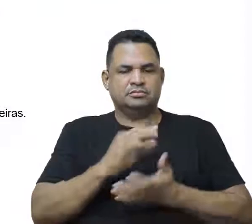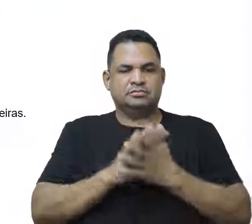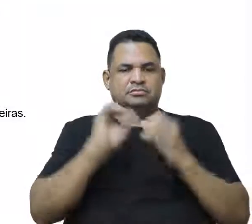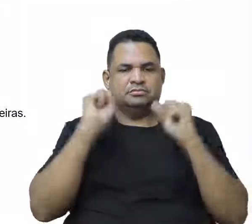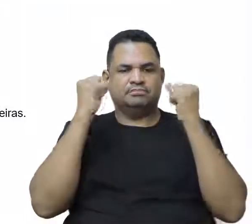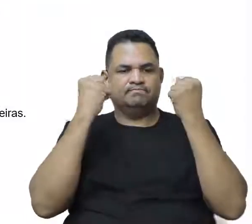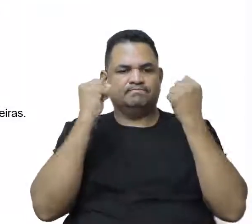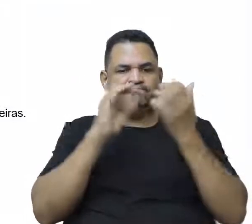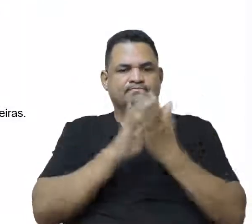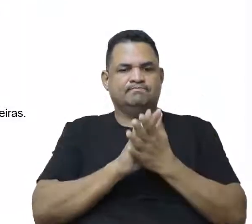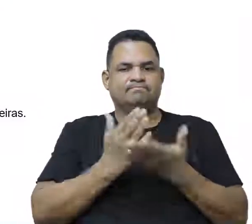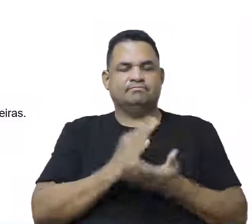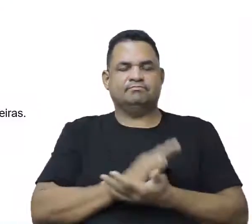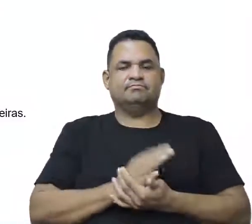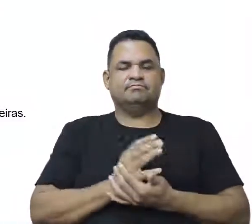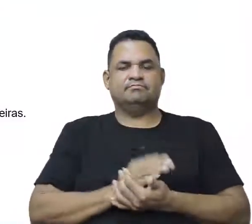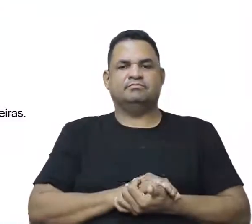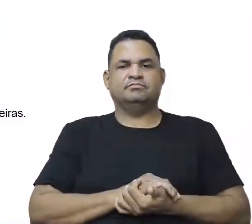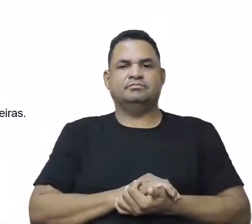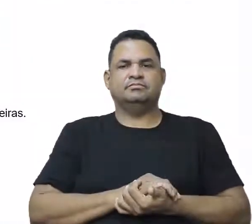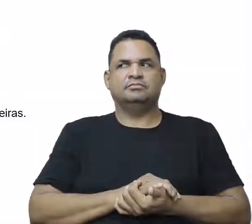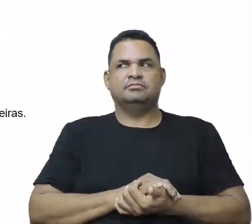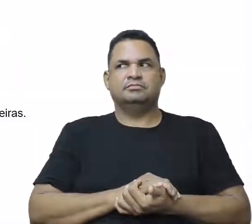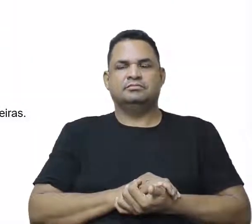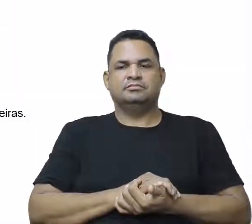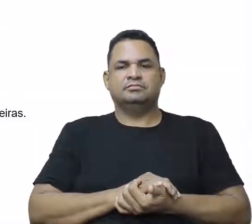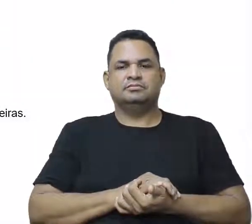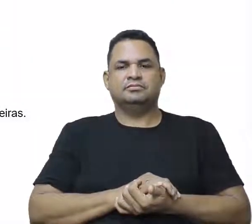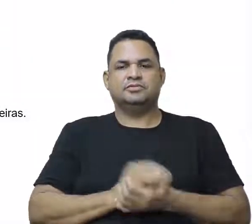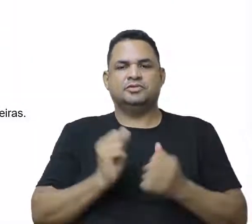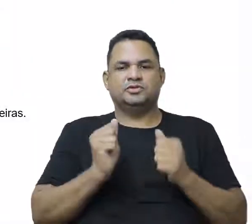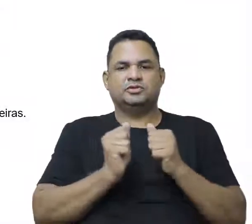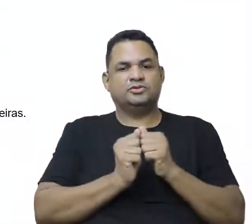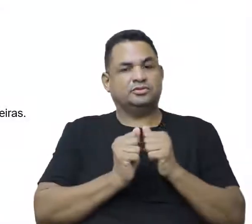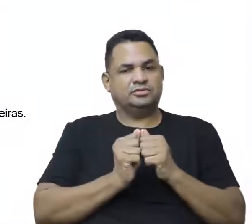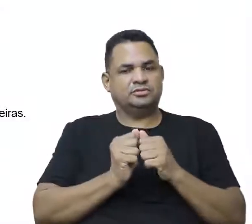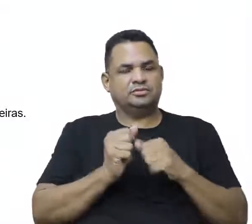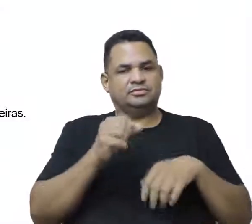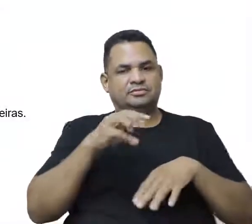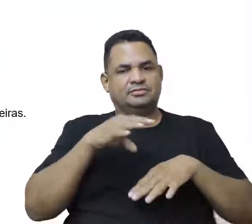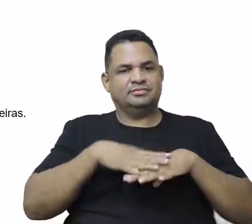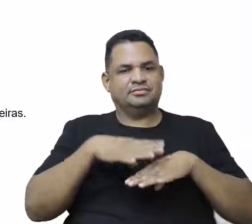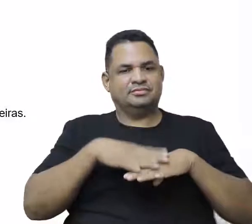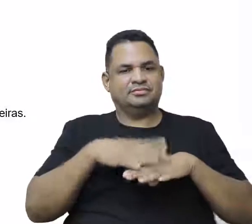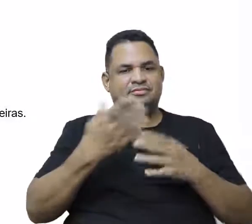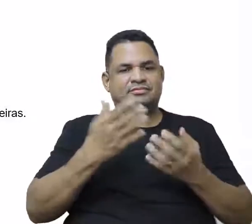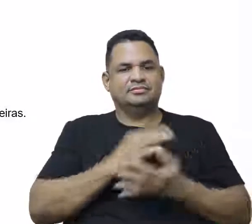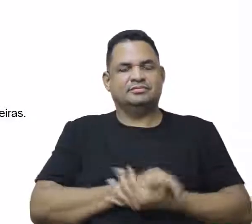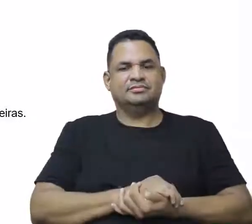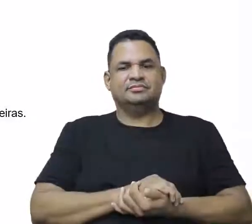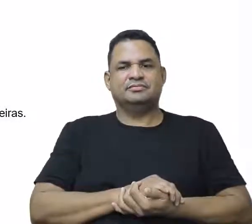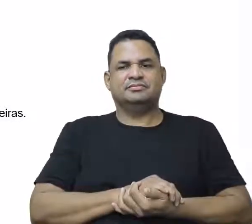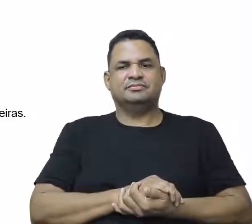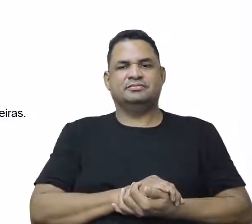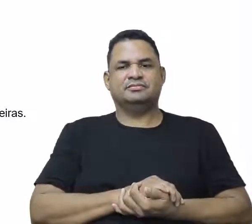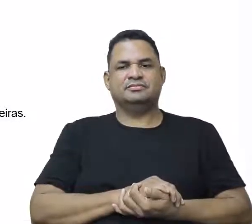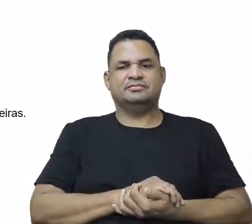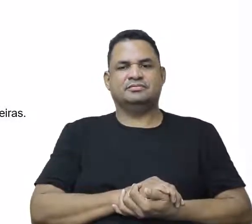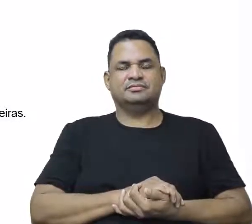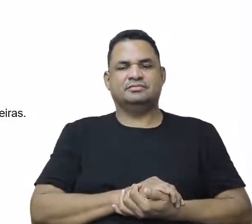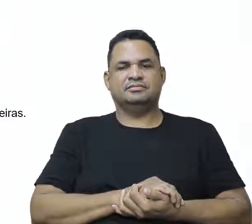física está bem interdisciplinar, né, prof? É educação física com matemática. Já contei o segredo para vocês, né? Então, vamos